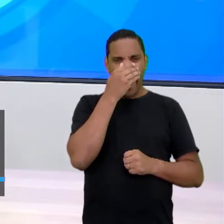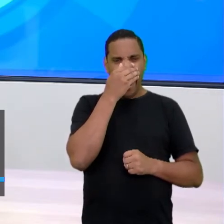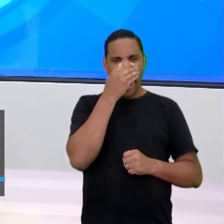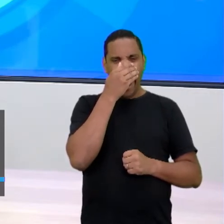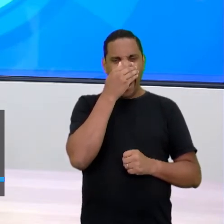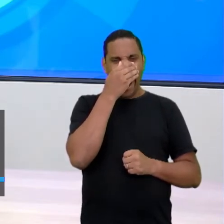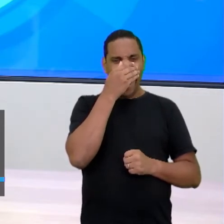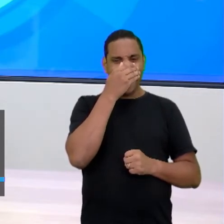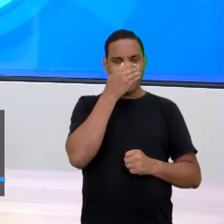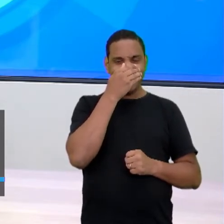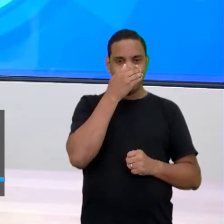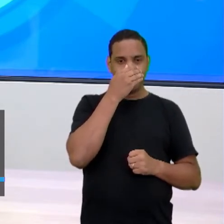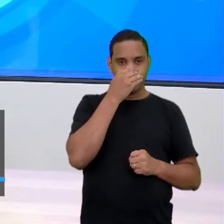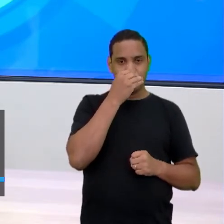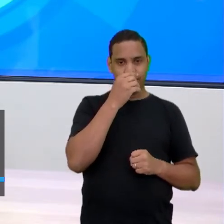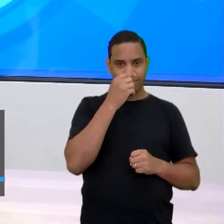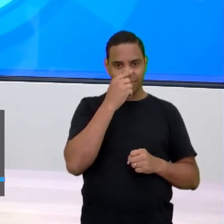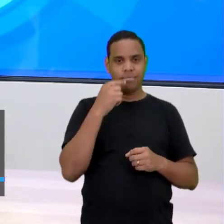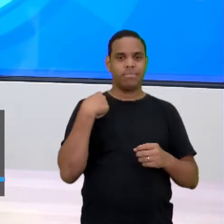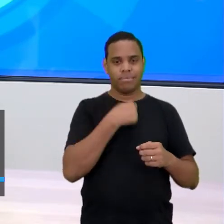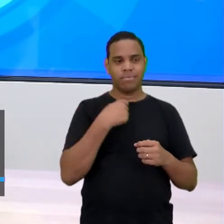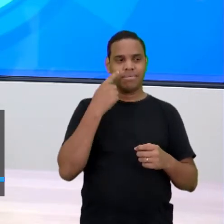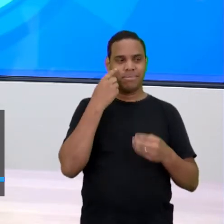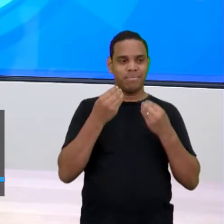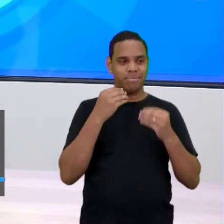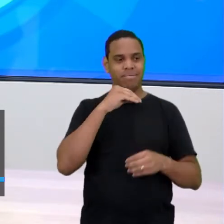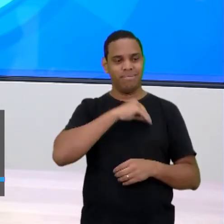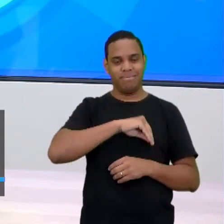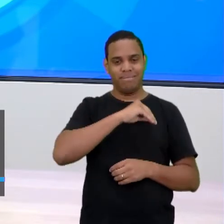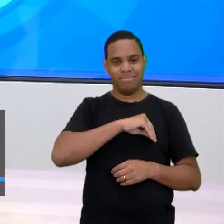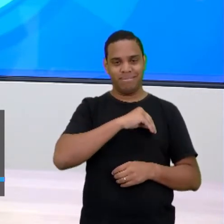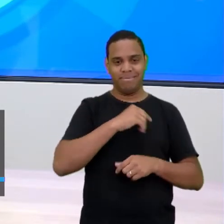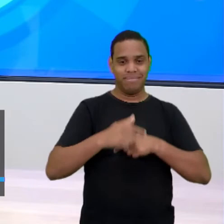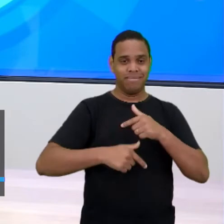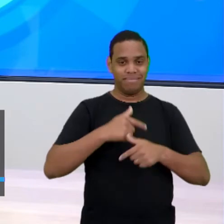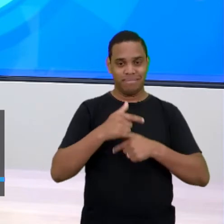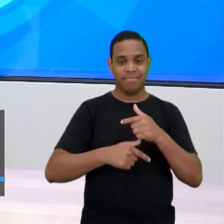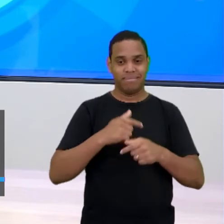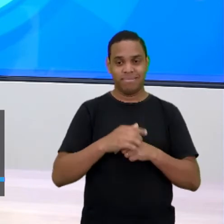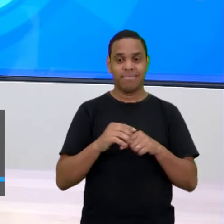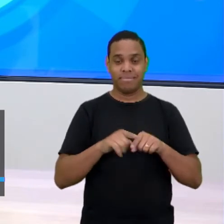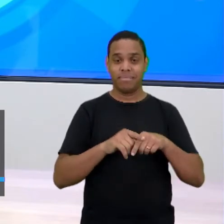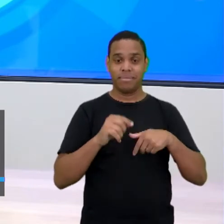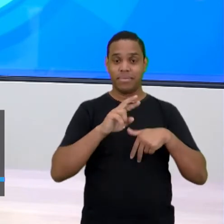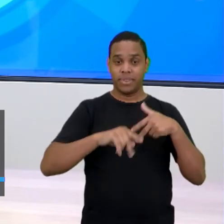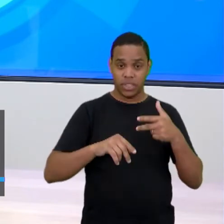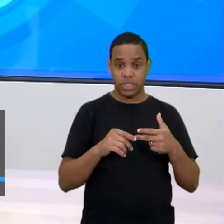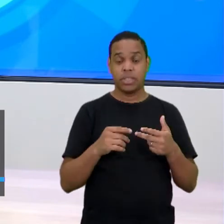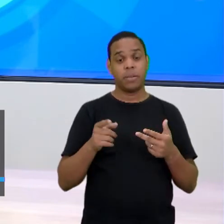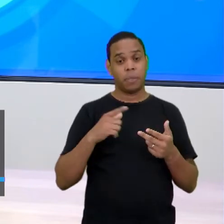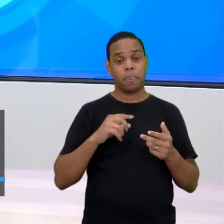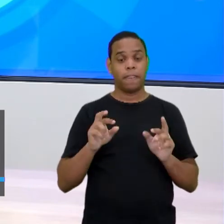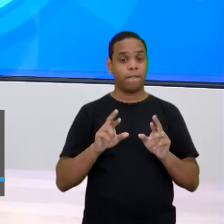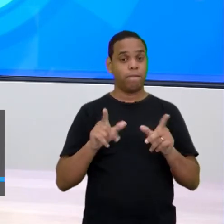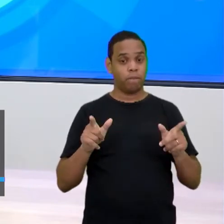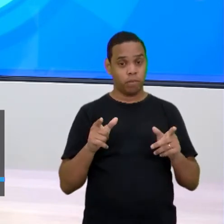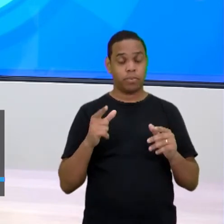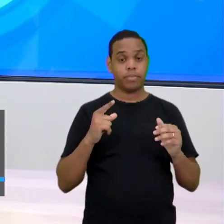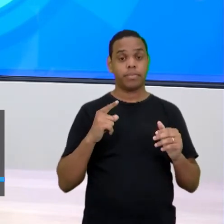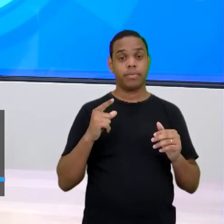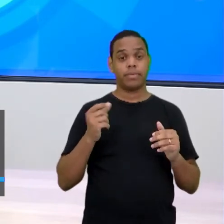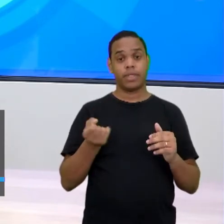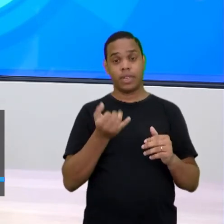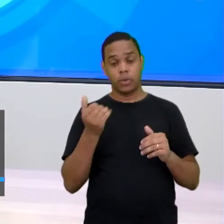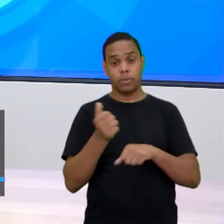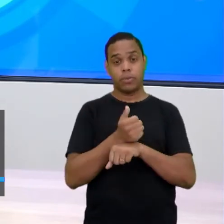anterior, a gente viu que ainda, né, nessa questão de renda, né, do trabalho em gêneros, né, ainda tem uma diferença, né, de